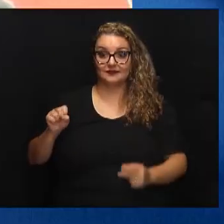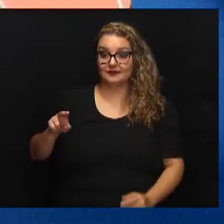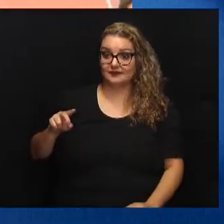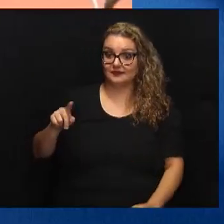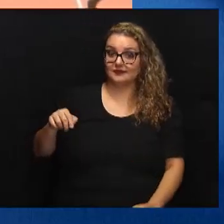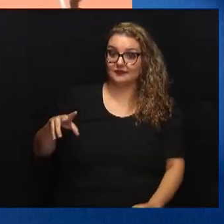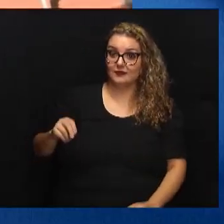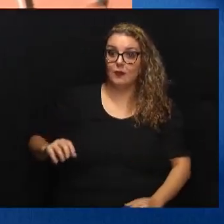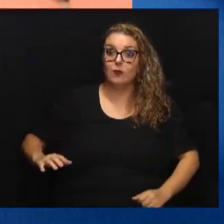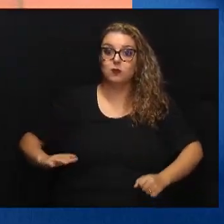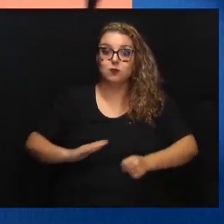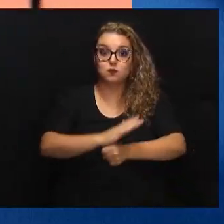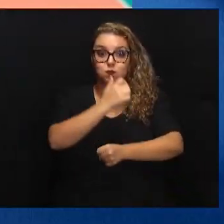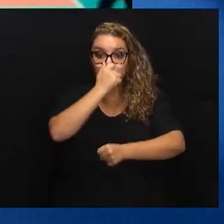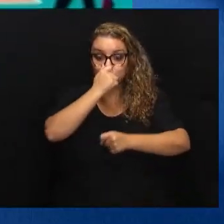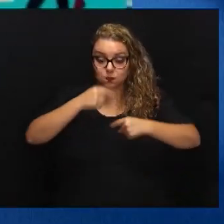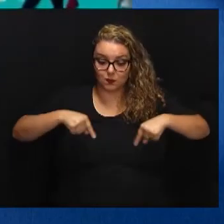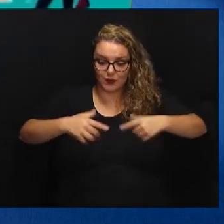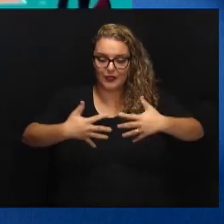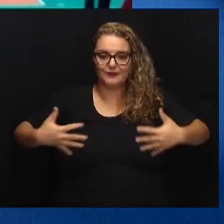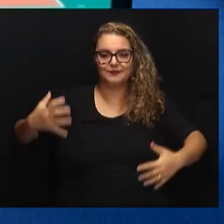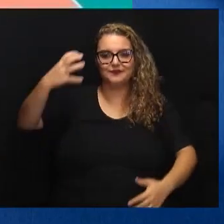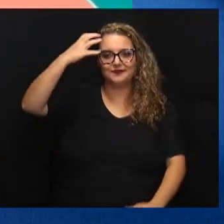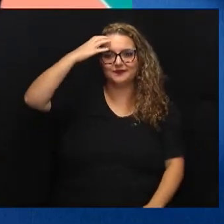lotado ginásio do Taquaral.